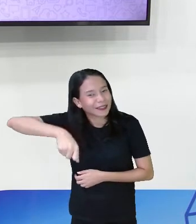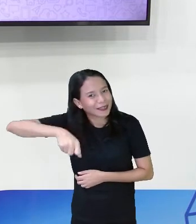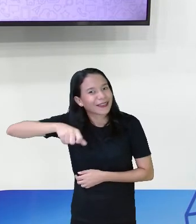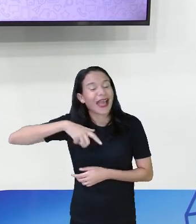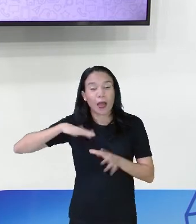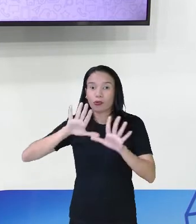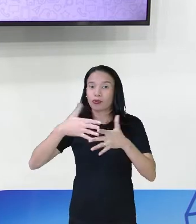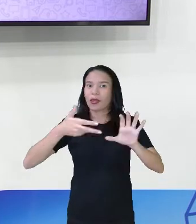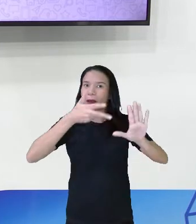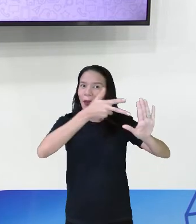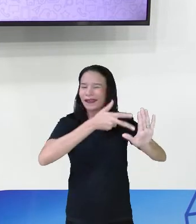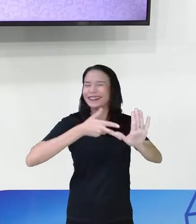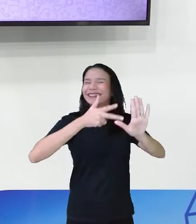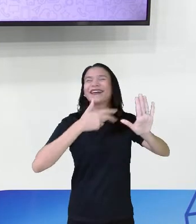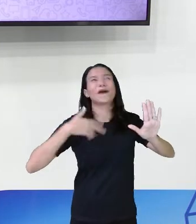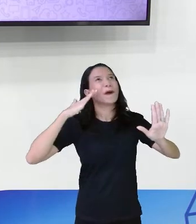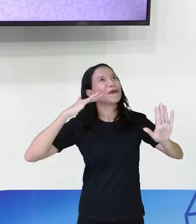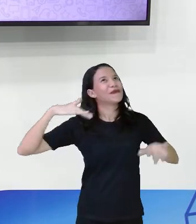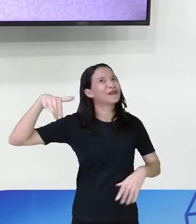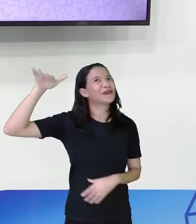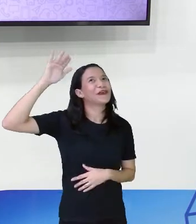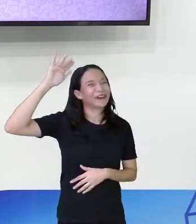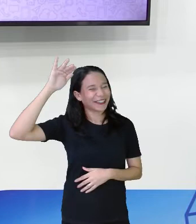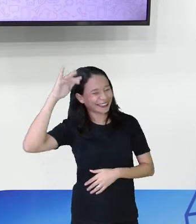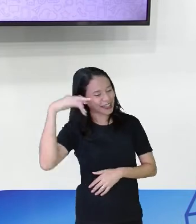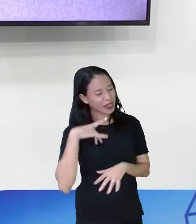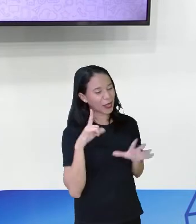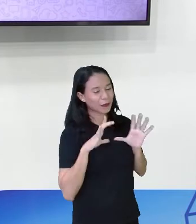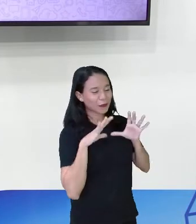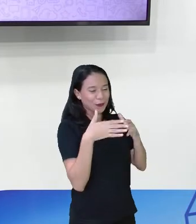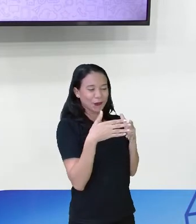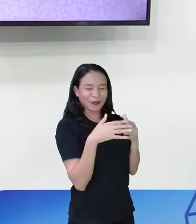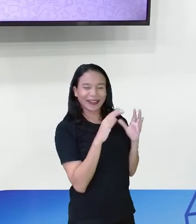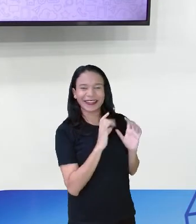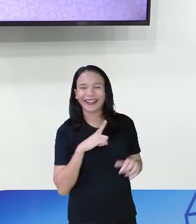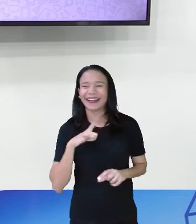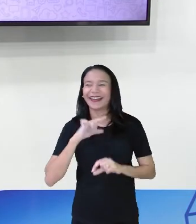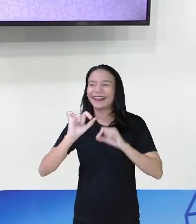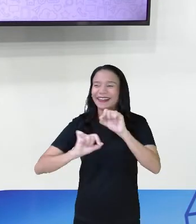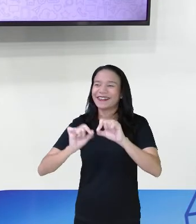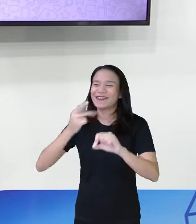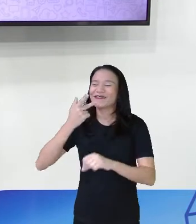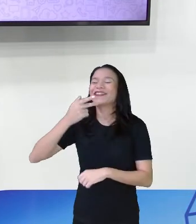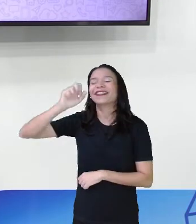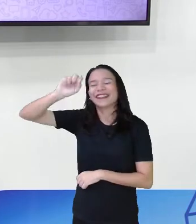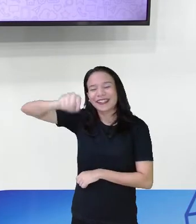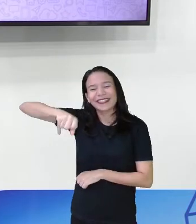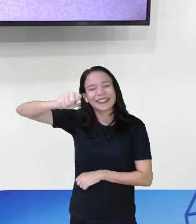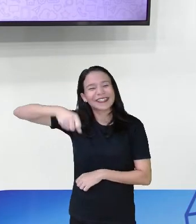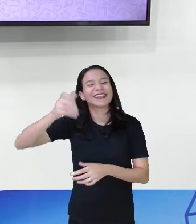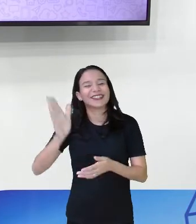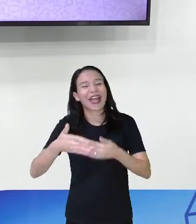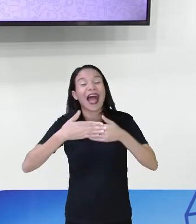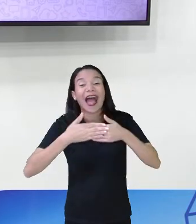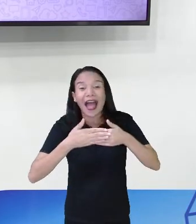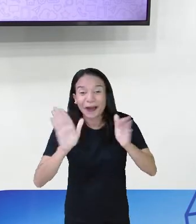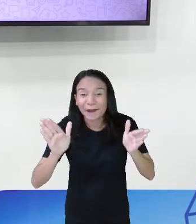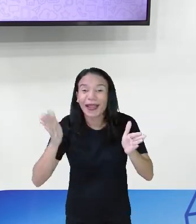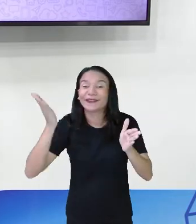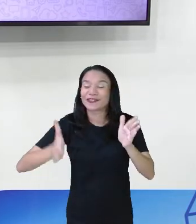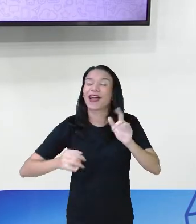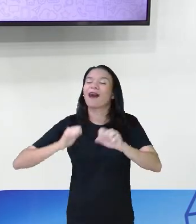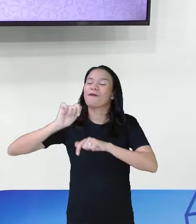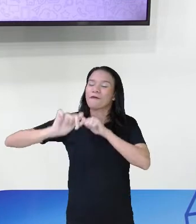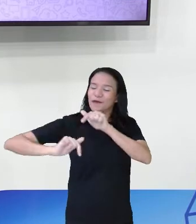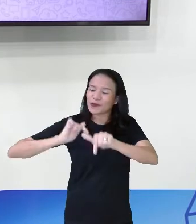equipe aqui está dizendo... Minha equipe, como eu estou chique. Eu tenho uma equipe, olha, minha gente. Então, o pessoal que está dizendo que o horto já está, ó, funcionando.